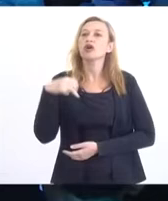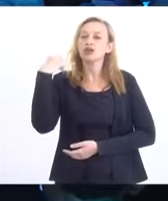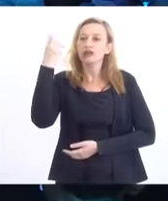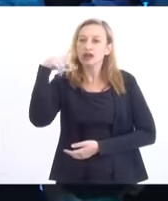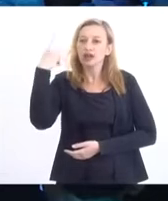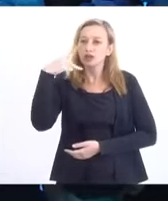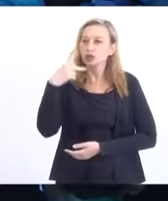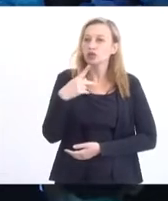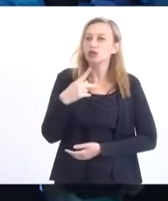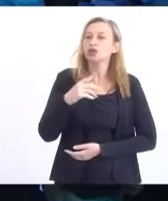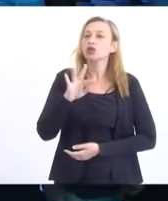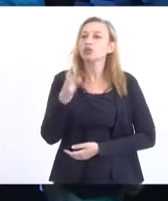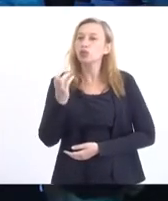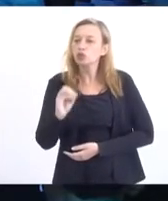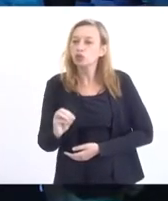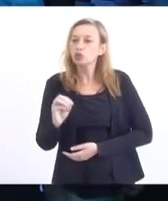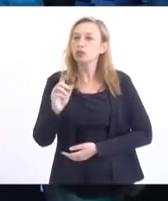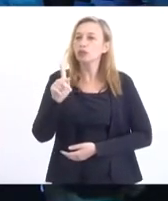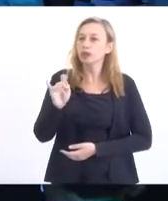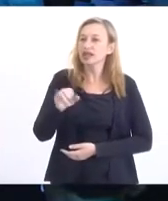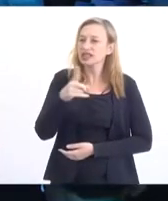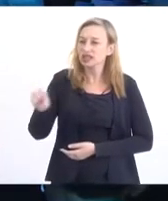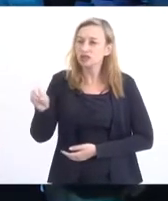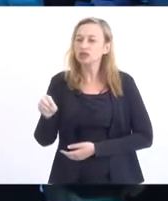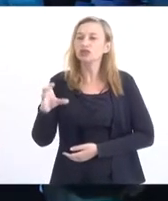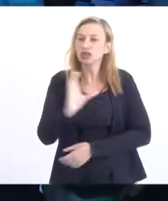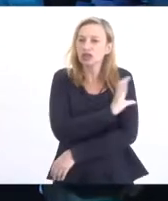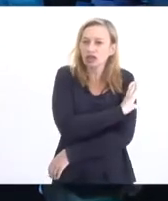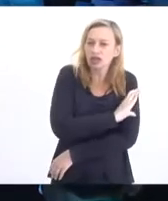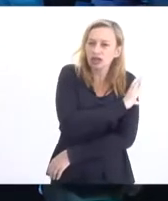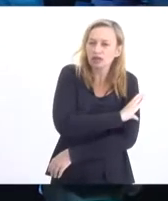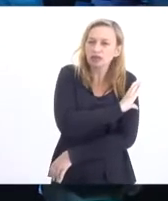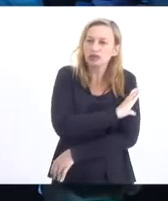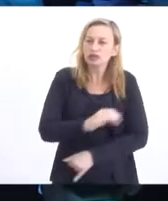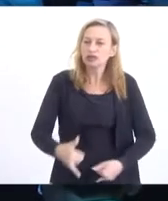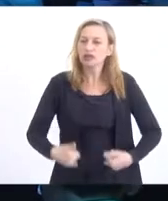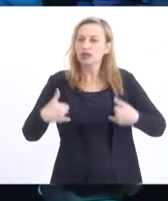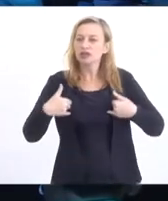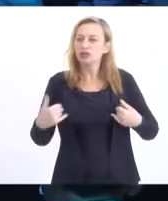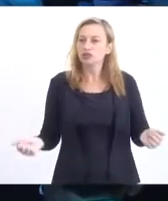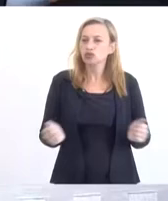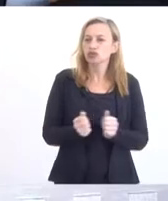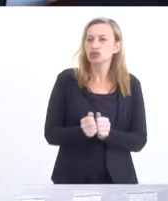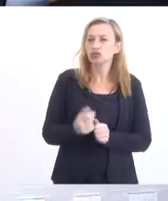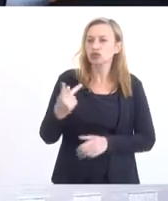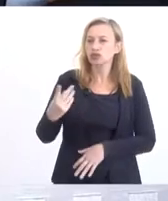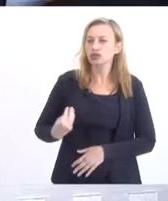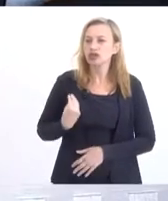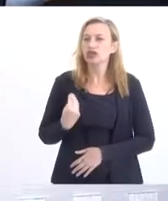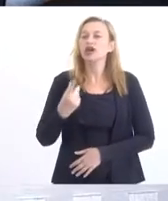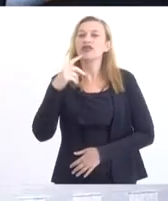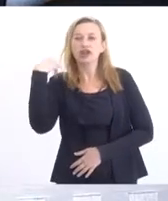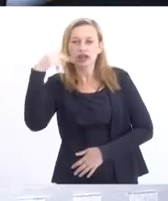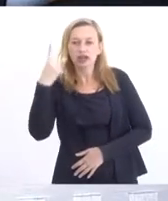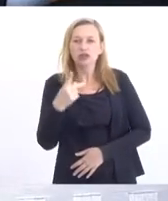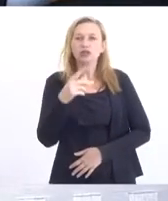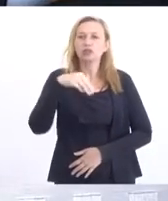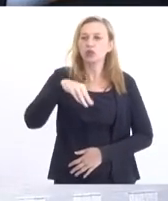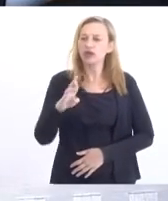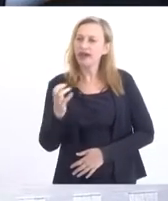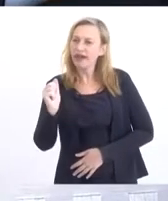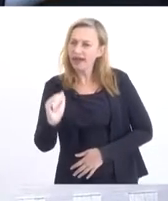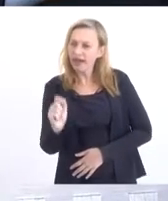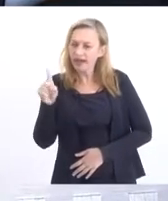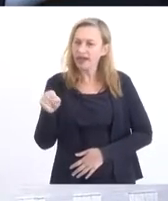vereador Bruno Pezão de Campos, que muito nos honra, Bruno, com a sua presença. Tiago Jauá, vereador de Laje do Muriaé.